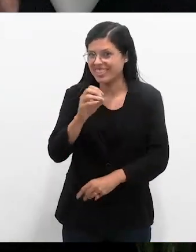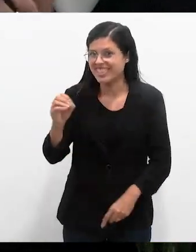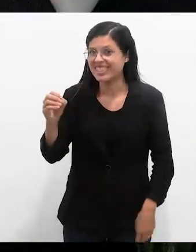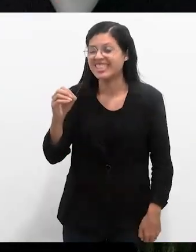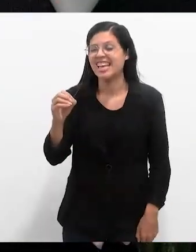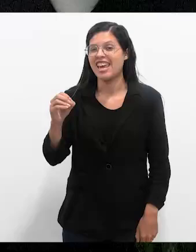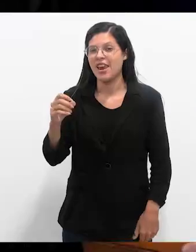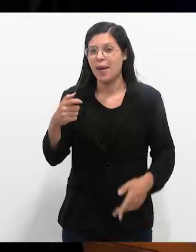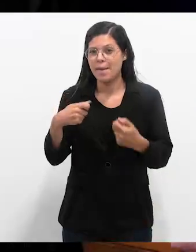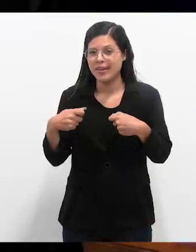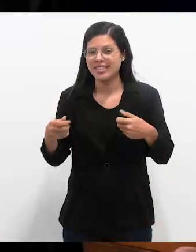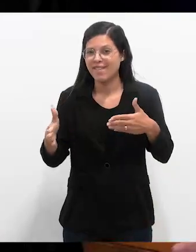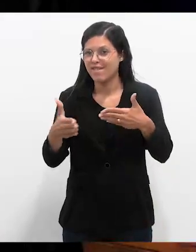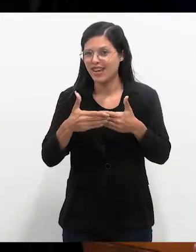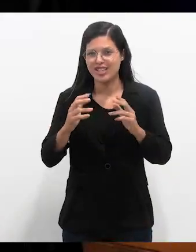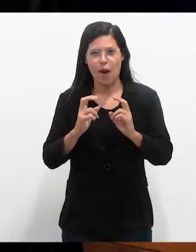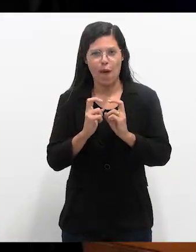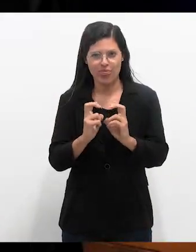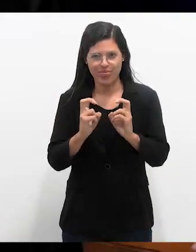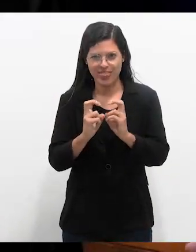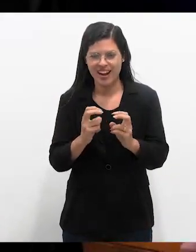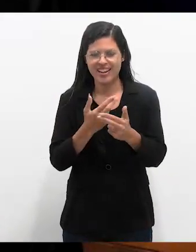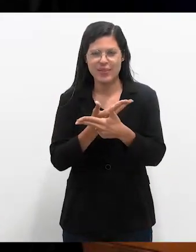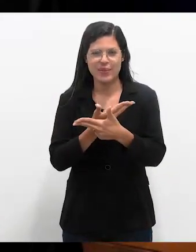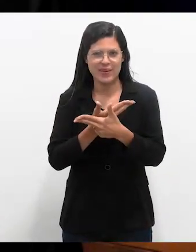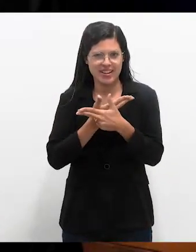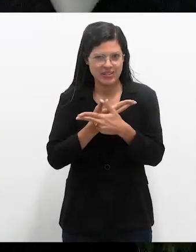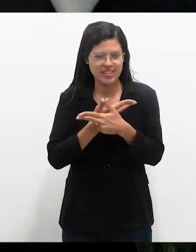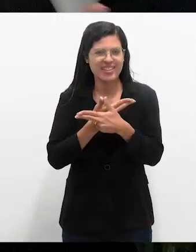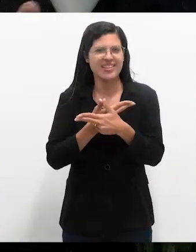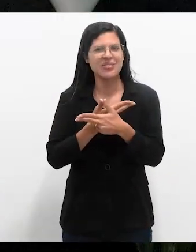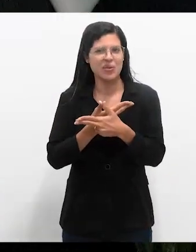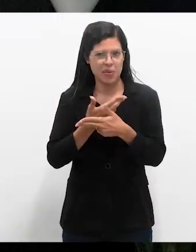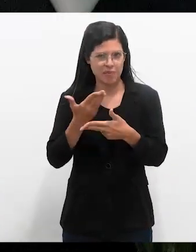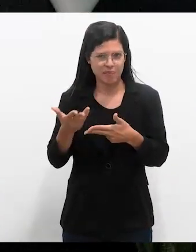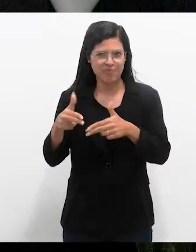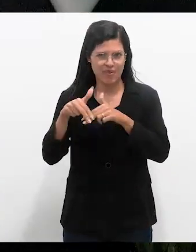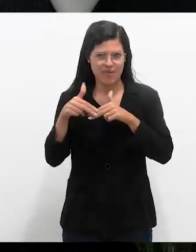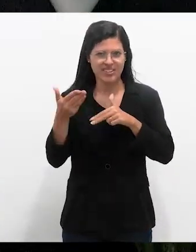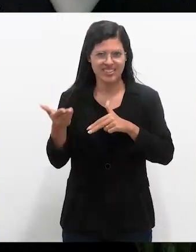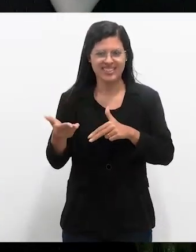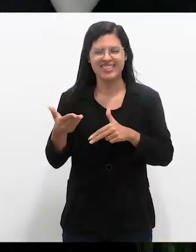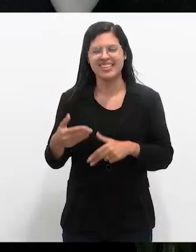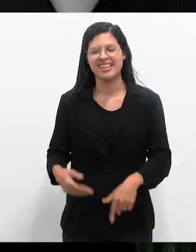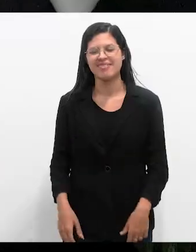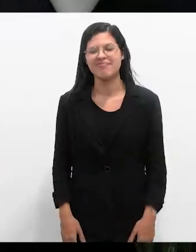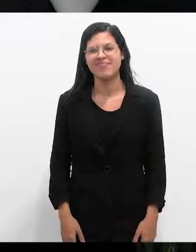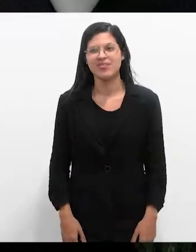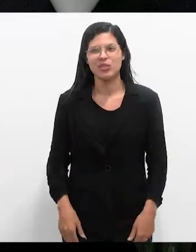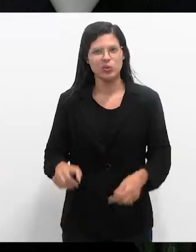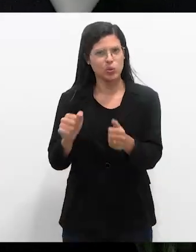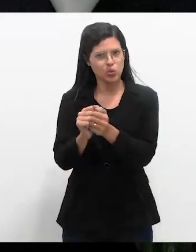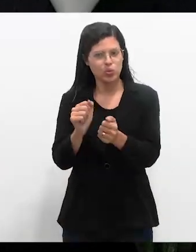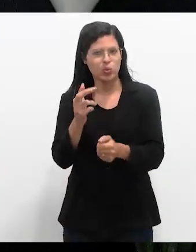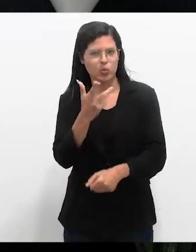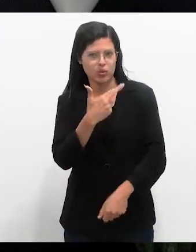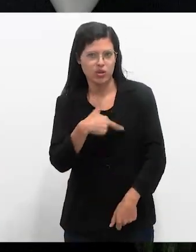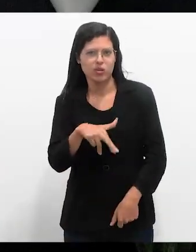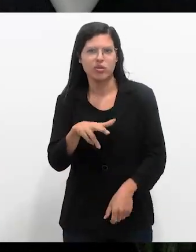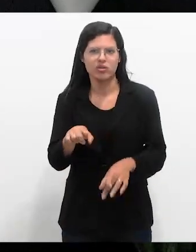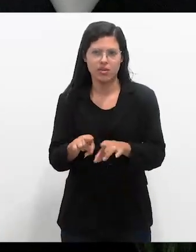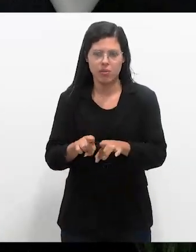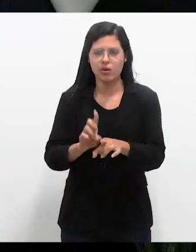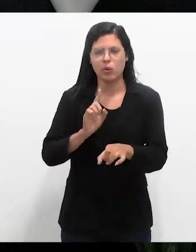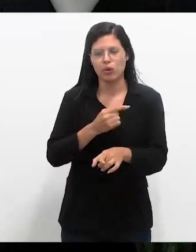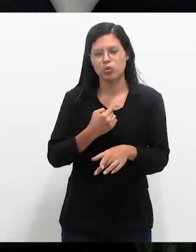tive que fechar o trem do Cristo Redentor para ele, né? Para subir, junto com os religiosos do nosso